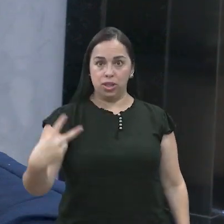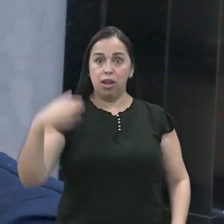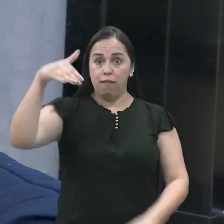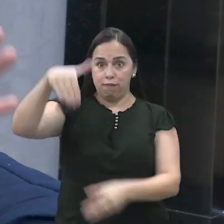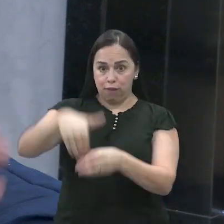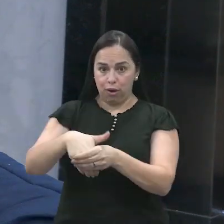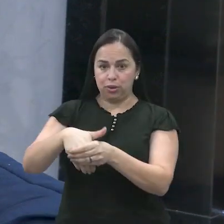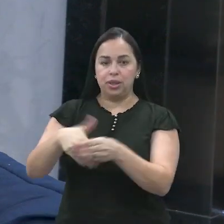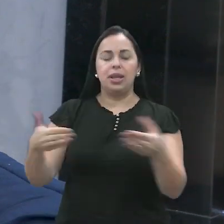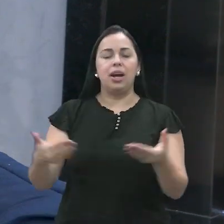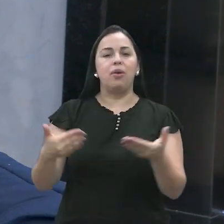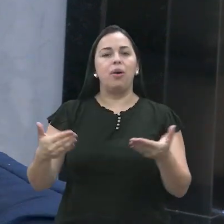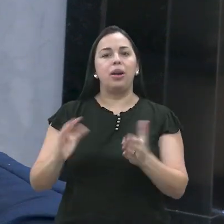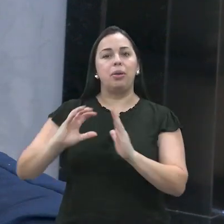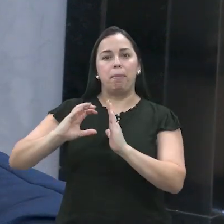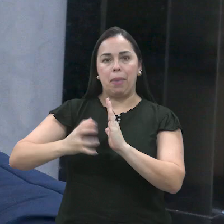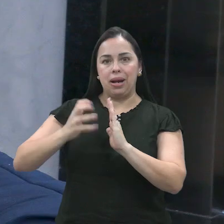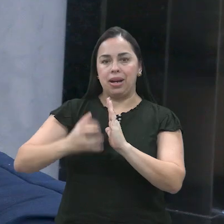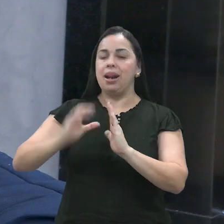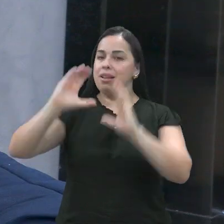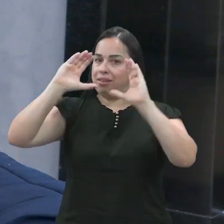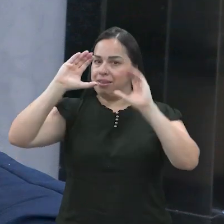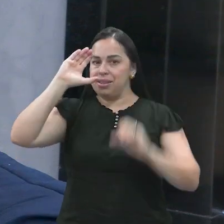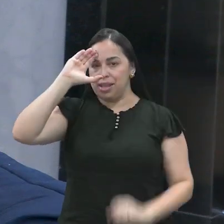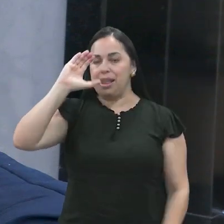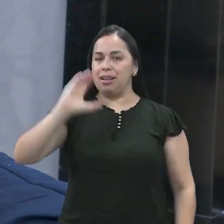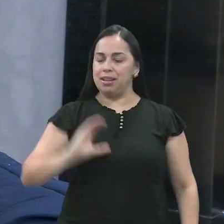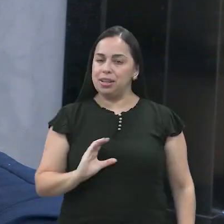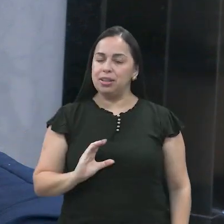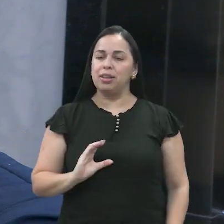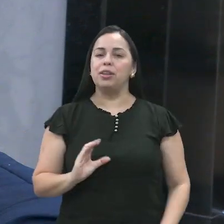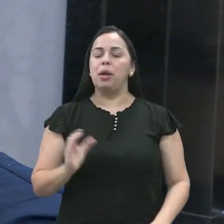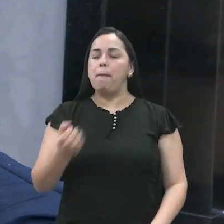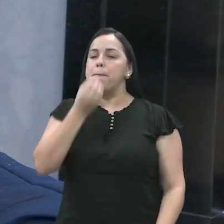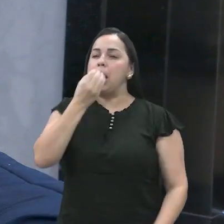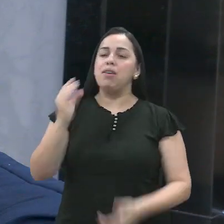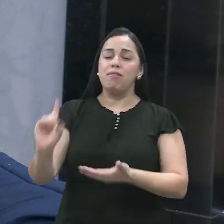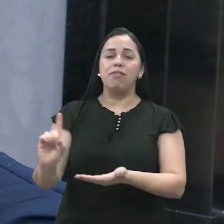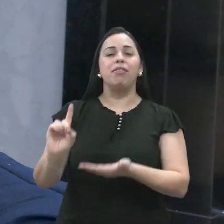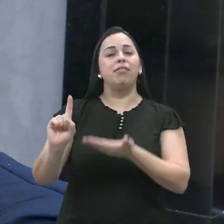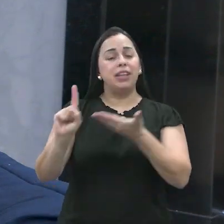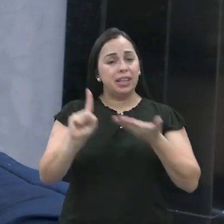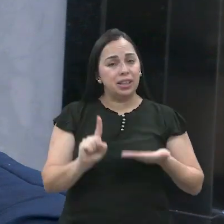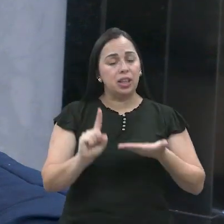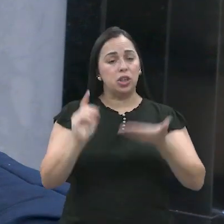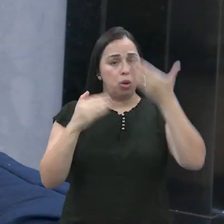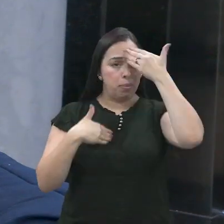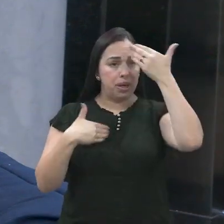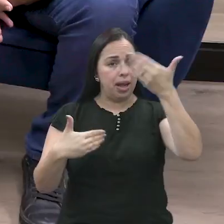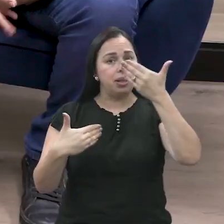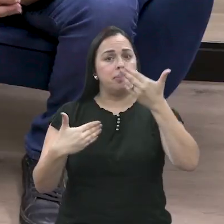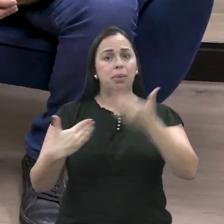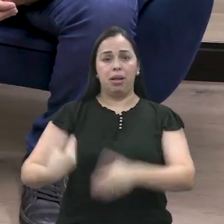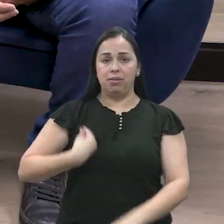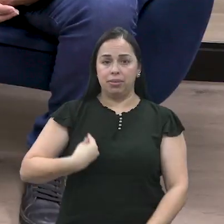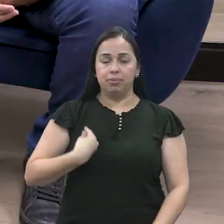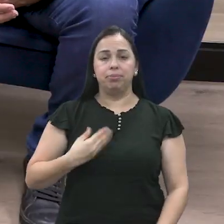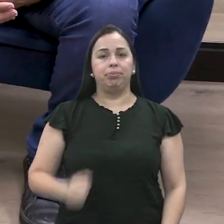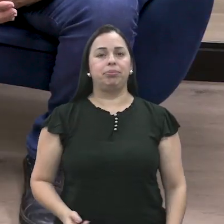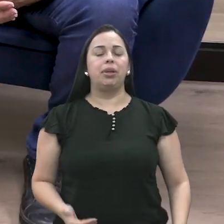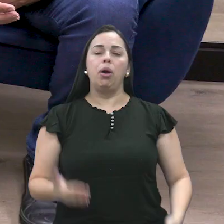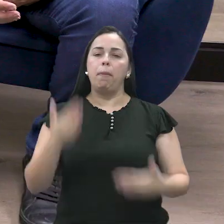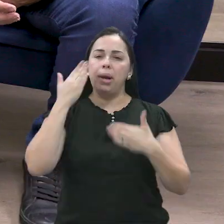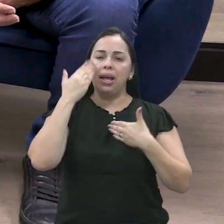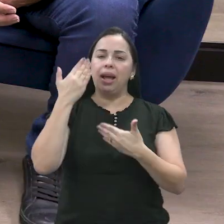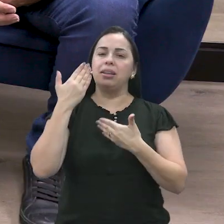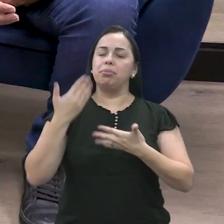5.852 votos, segue para o primeiro mandato aqui na Câmara. Eu converso agora com o vereador Carlos Abranches, do Cidadania. Abranches, seja